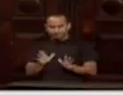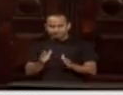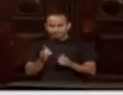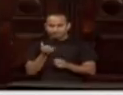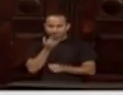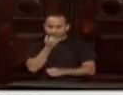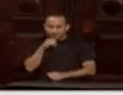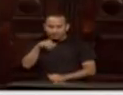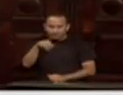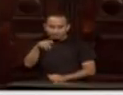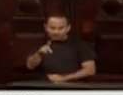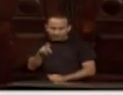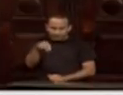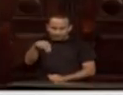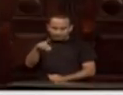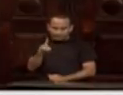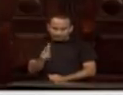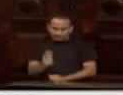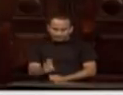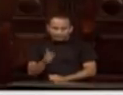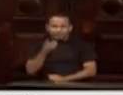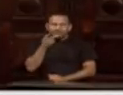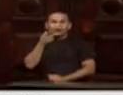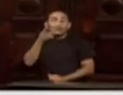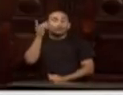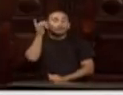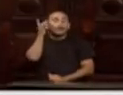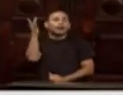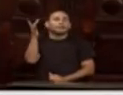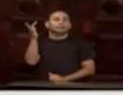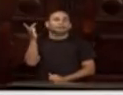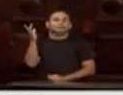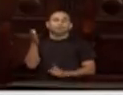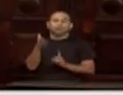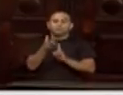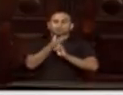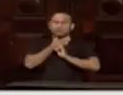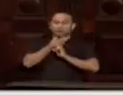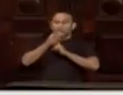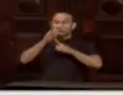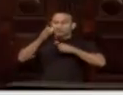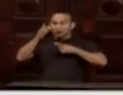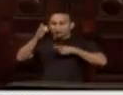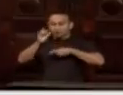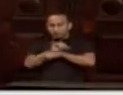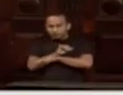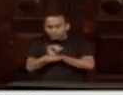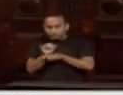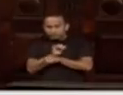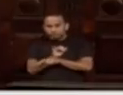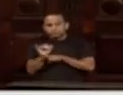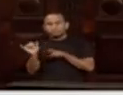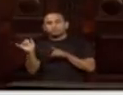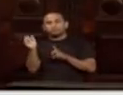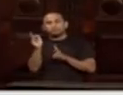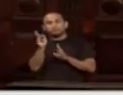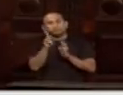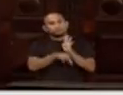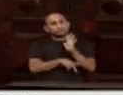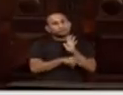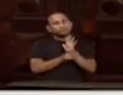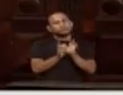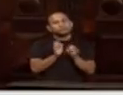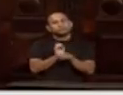microfone para falar o que acham disso para defenderem o seu projecto de janeiro que hoje arruinou a vida do servidor público